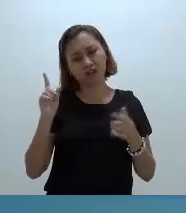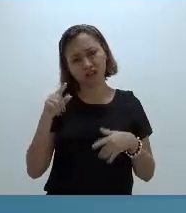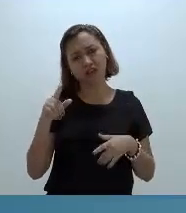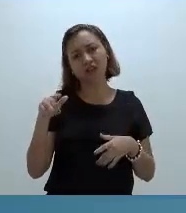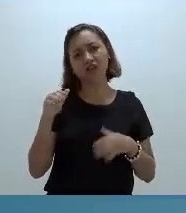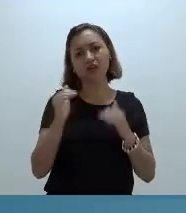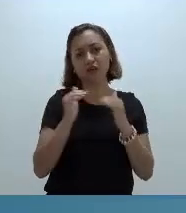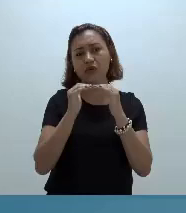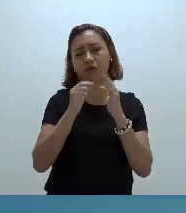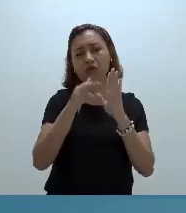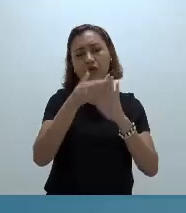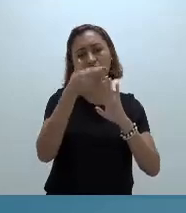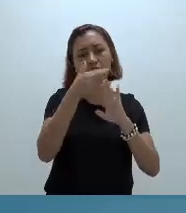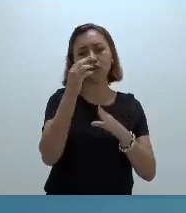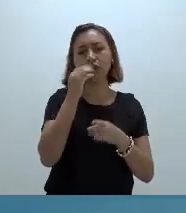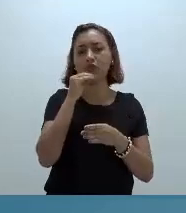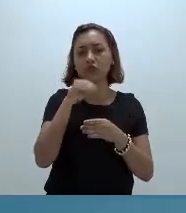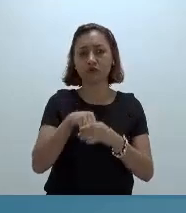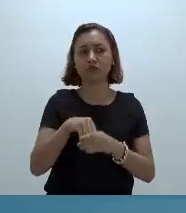Desembargador Maíto.